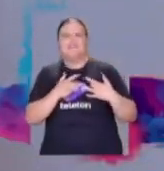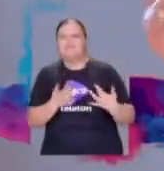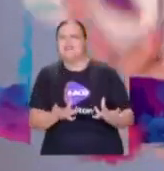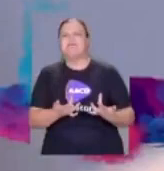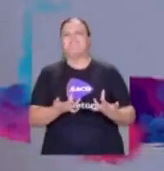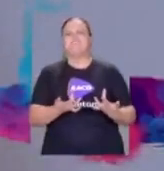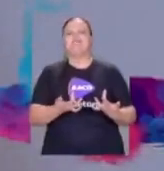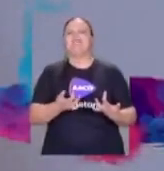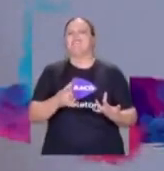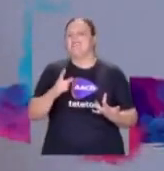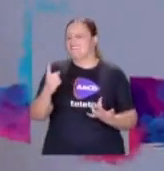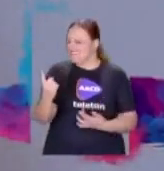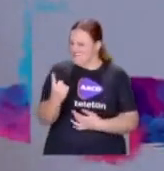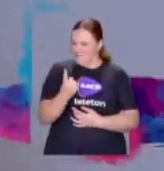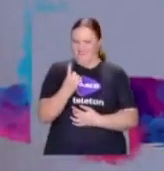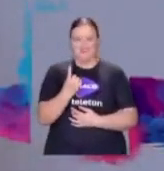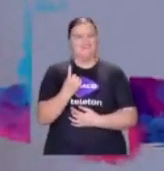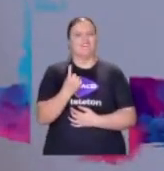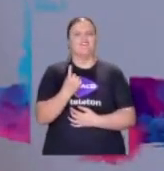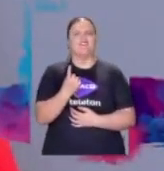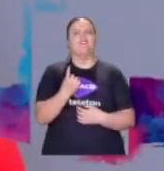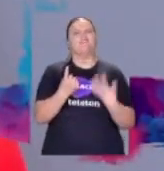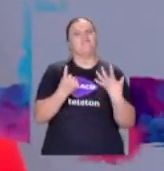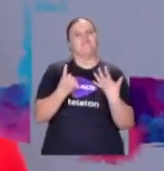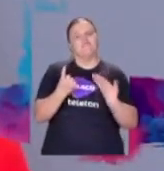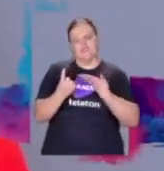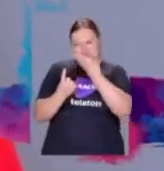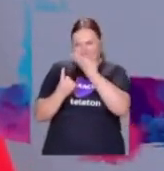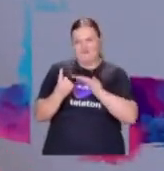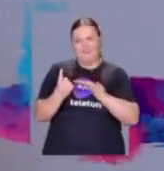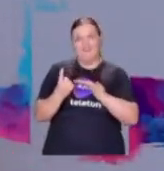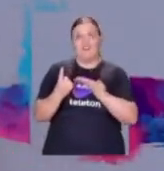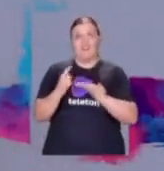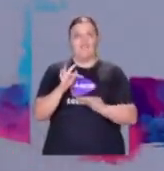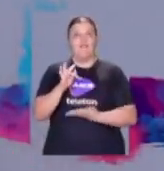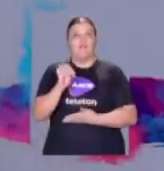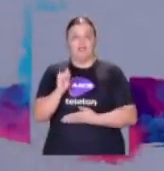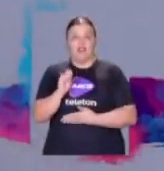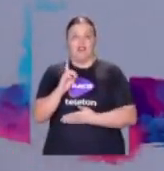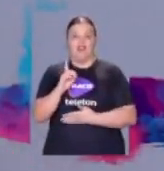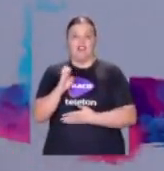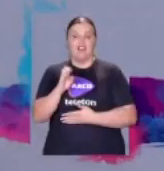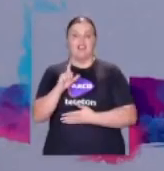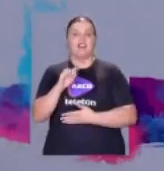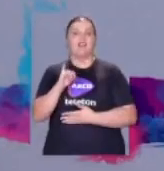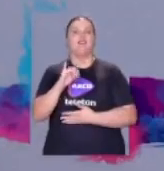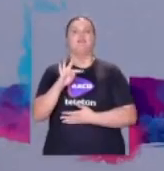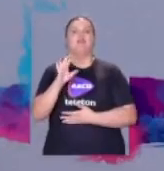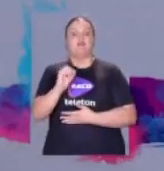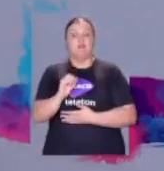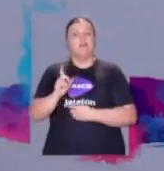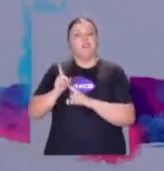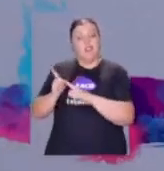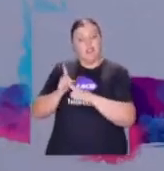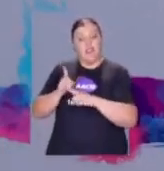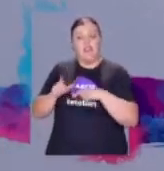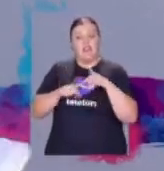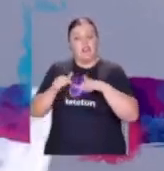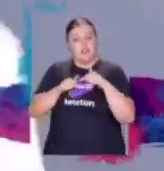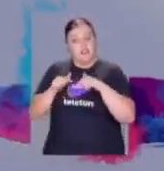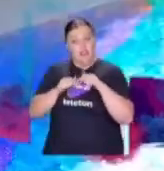essa história de generosidade. O Fadelito Educação Infantil, que é parceiro aqui do nosso Teleton. Sejam